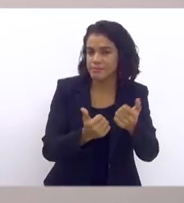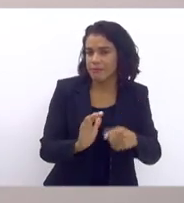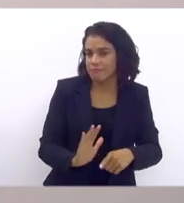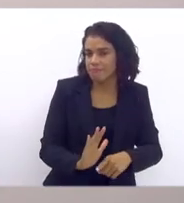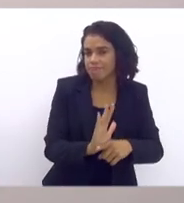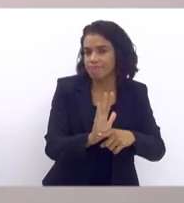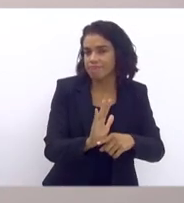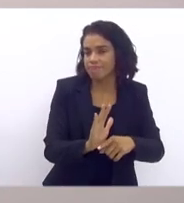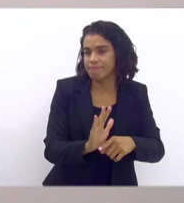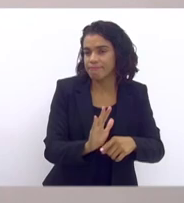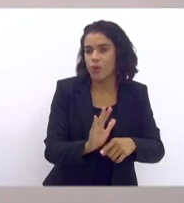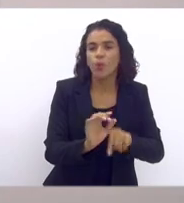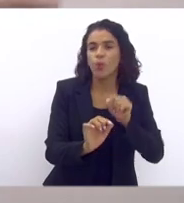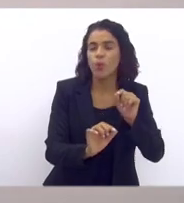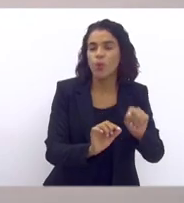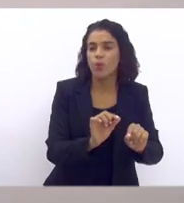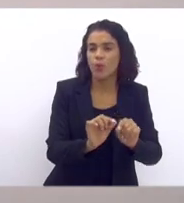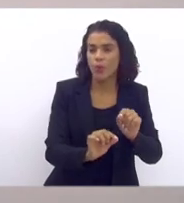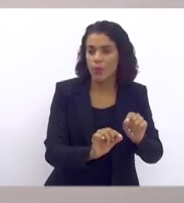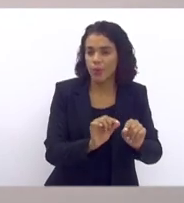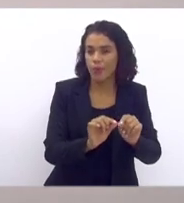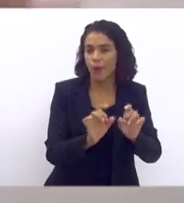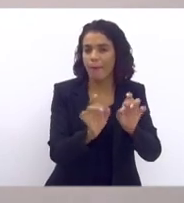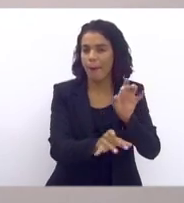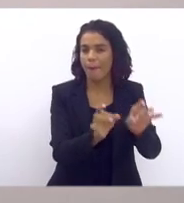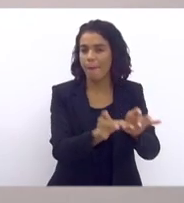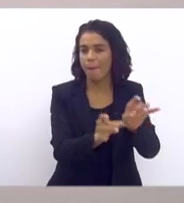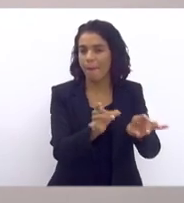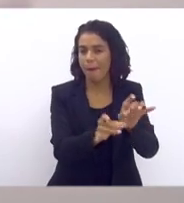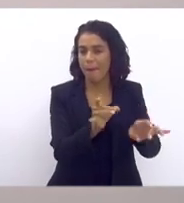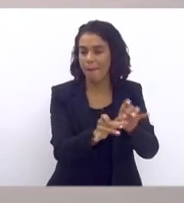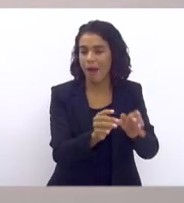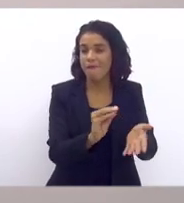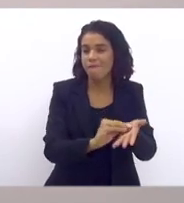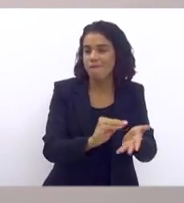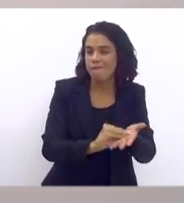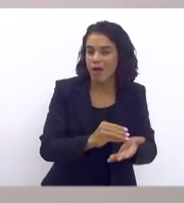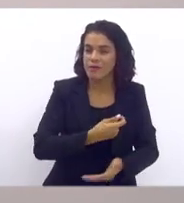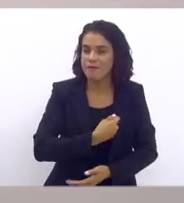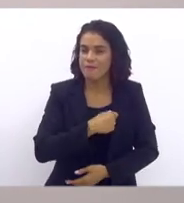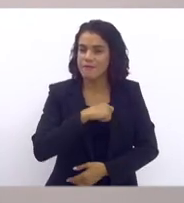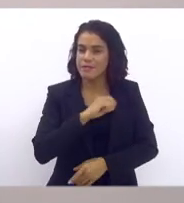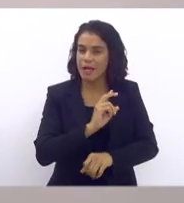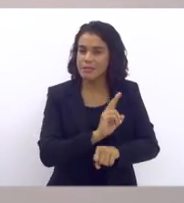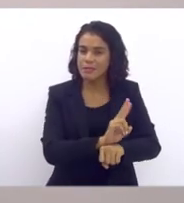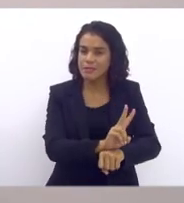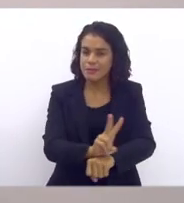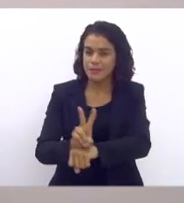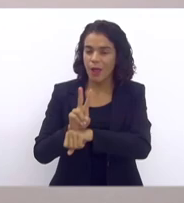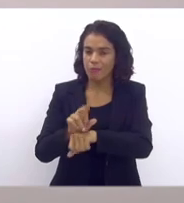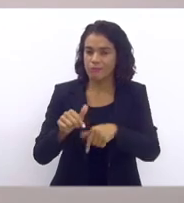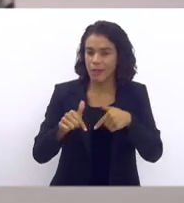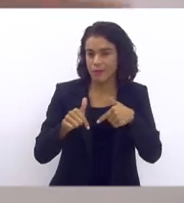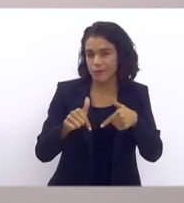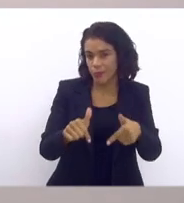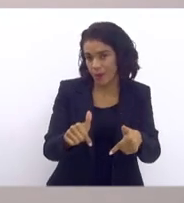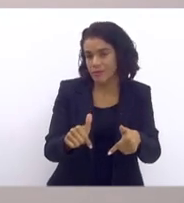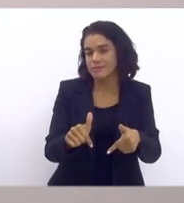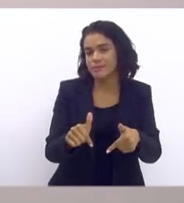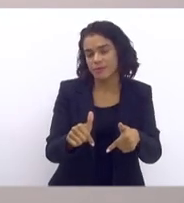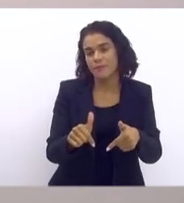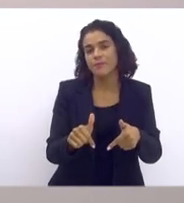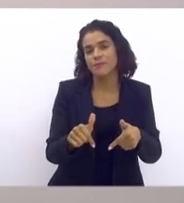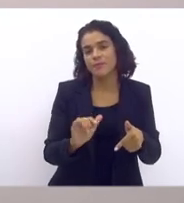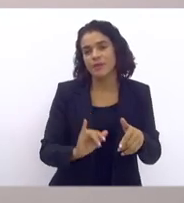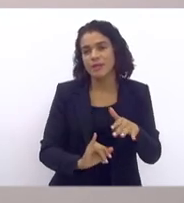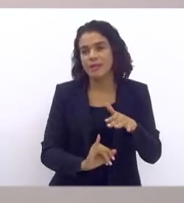a a o o abandono essa falta de fiscalização essa falta de de de atuação dos entes na